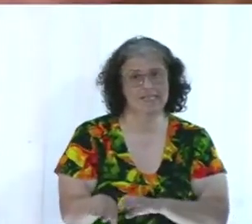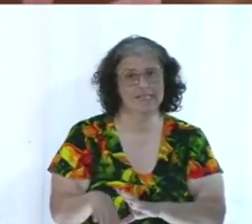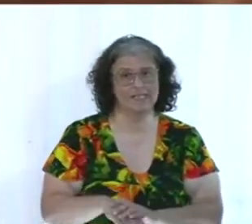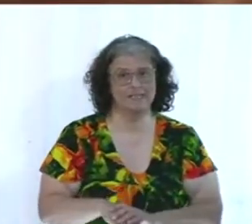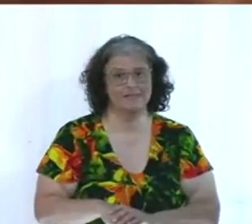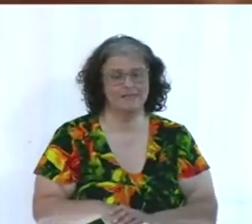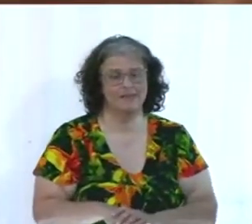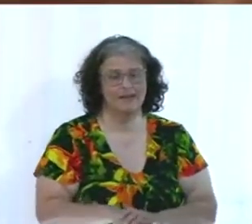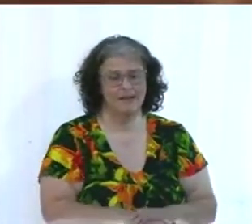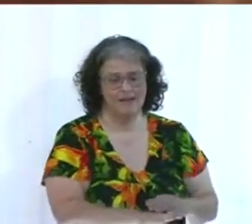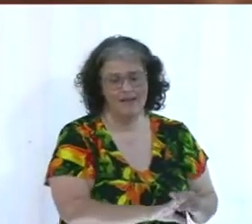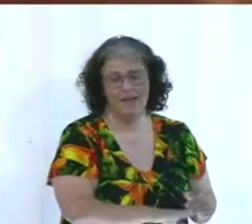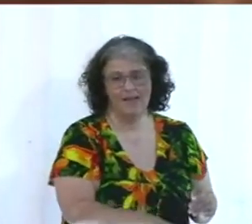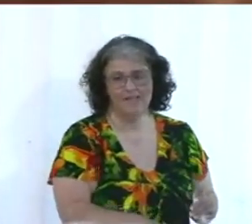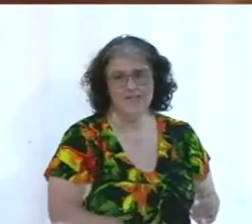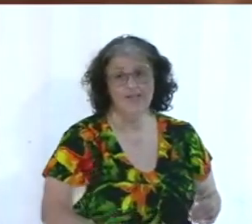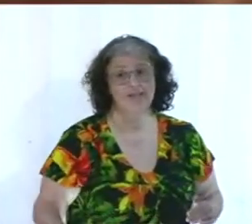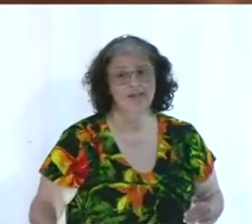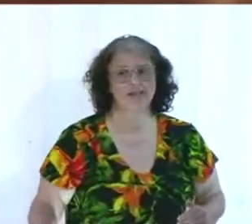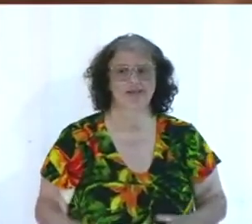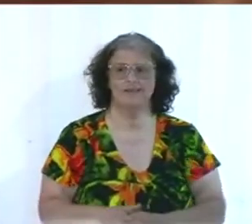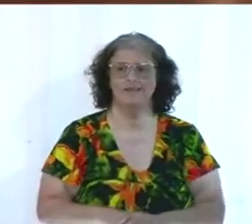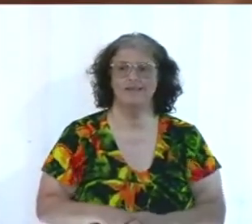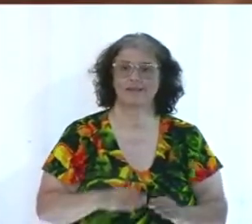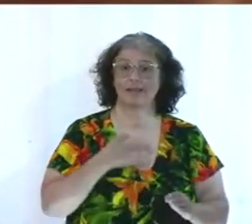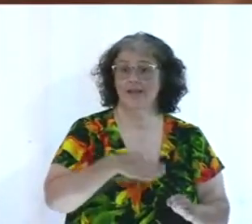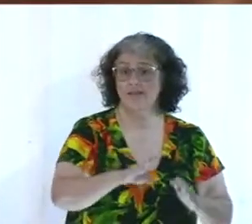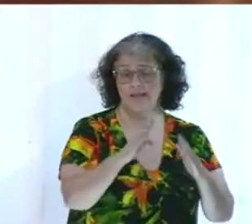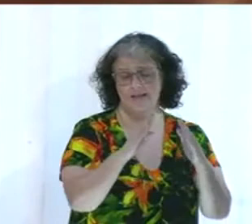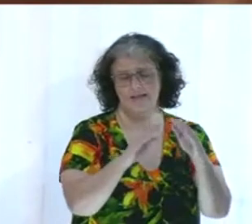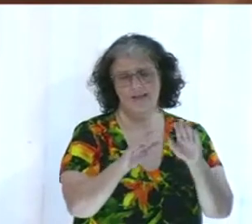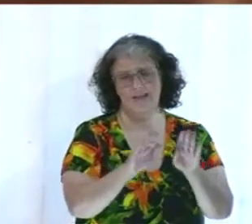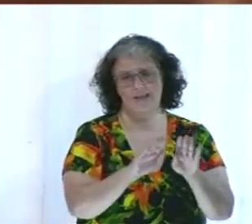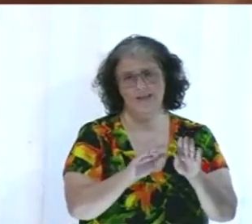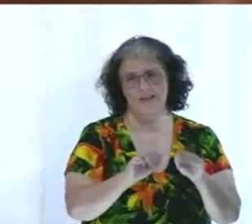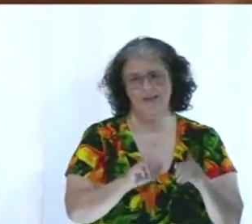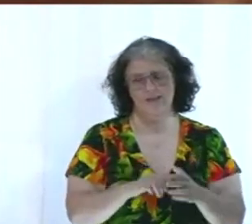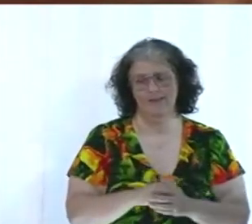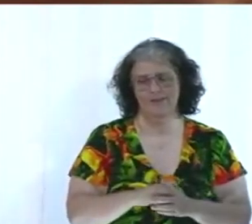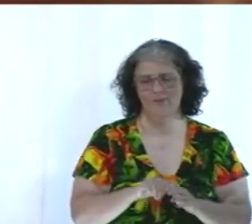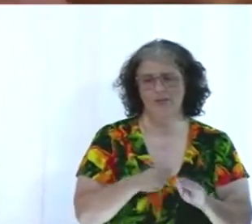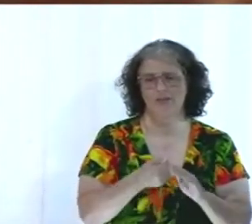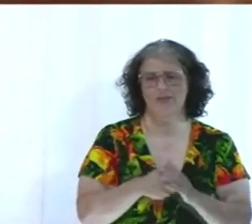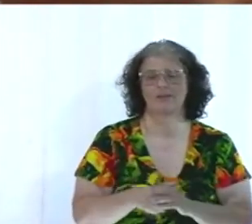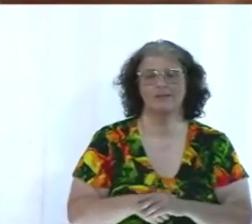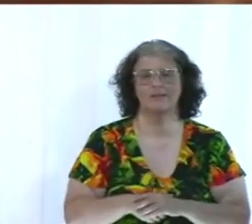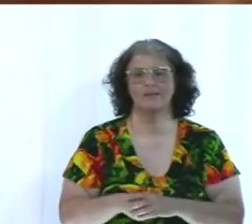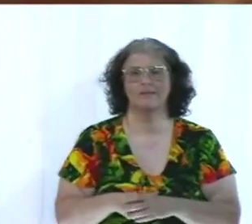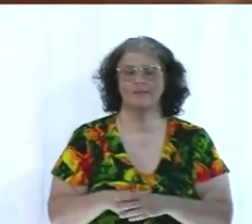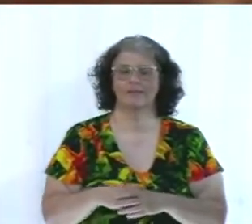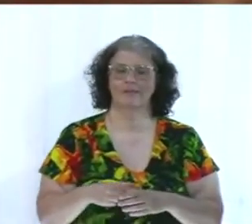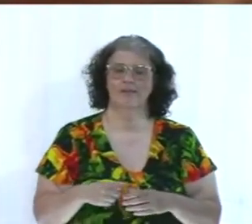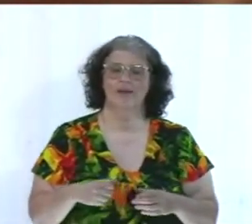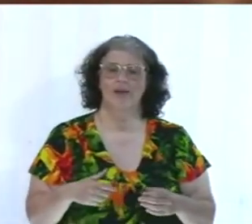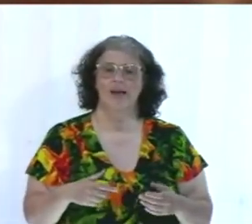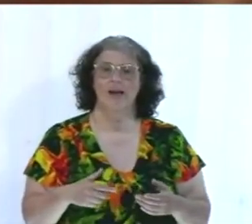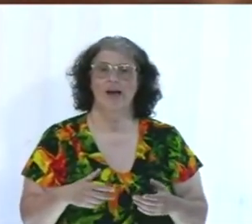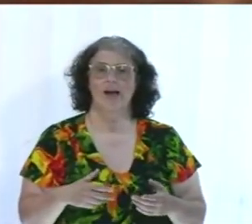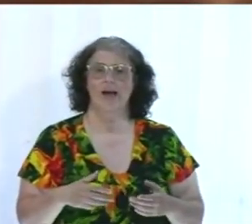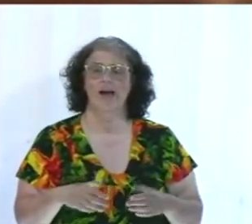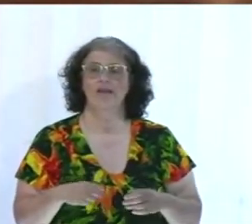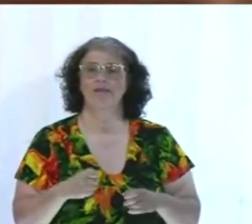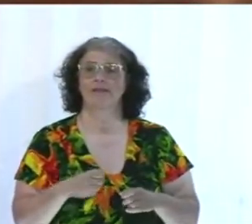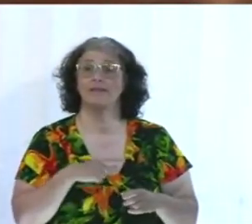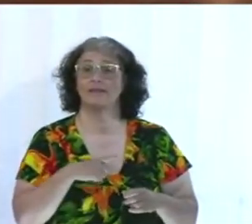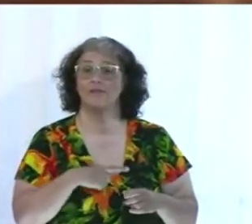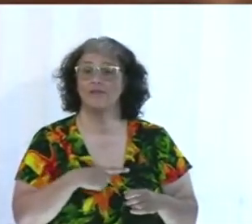garrafais? Claro que não. Vai estar espalhada no meio de outras verdades e aí a pessoa vai engolindo aquilo. Por isso